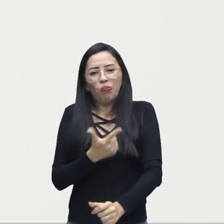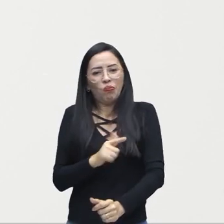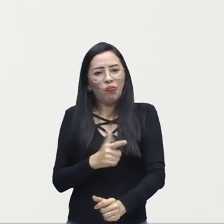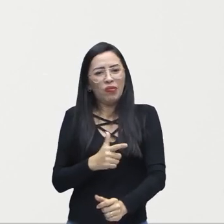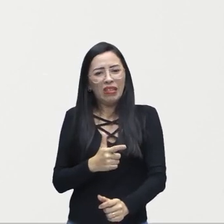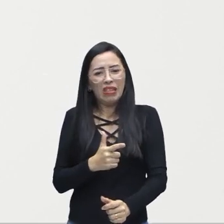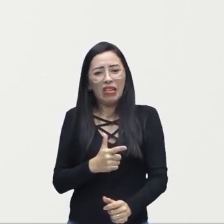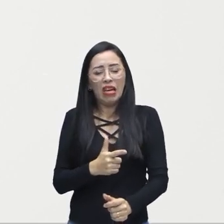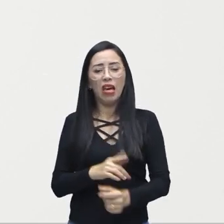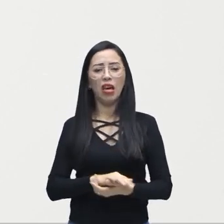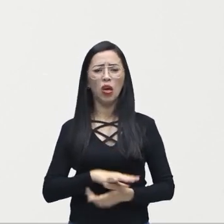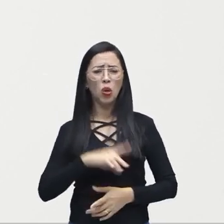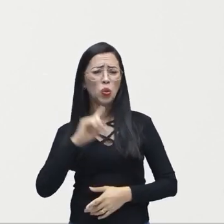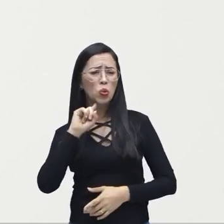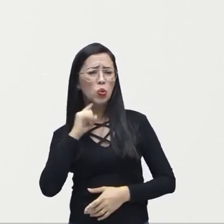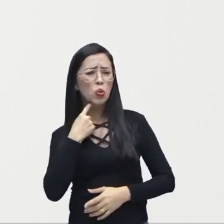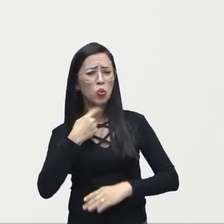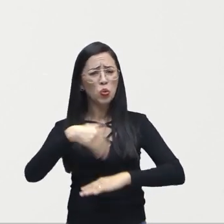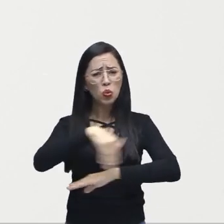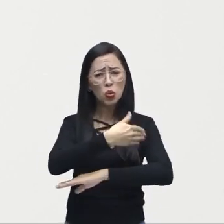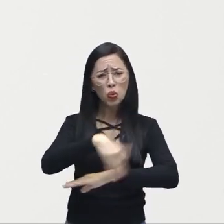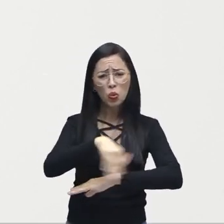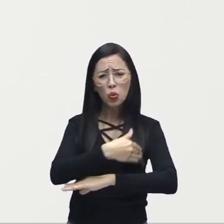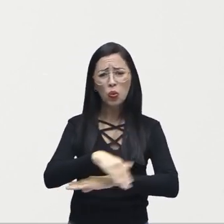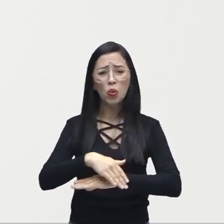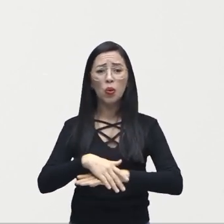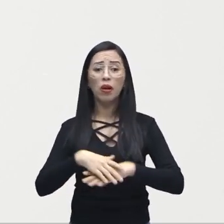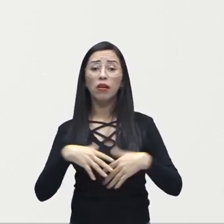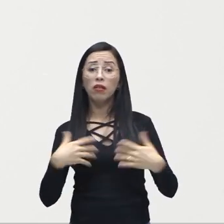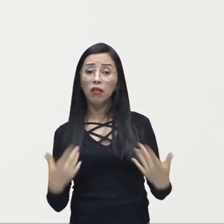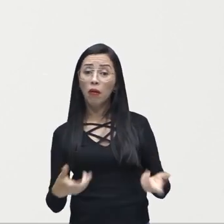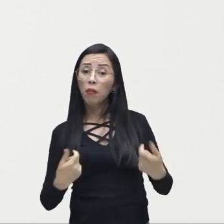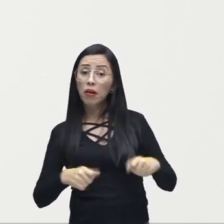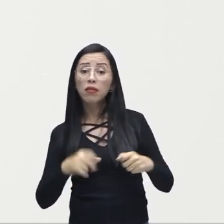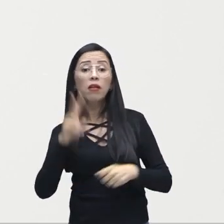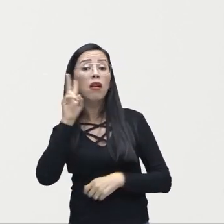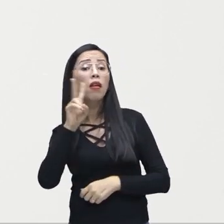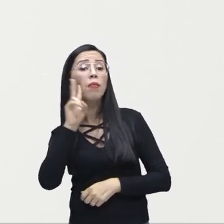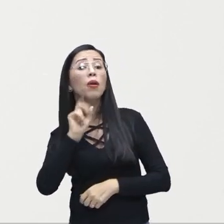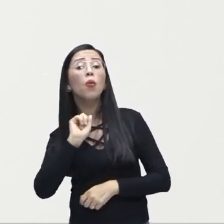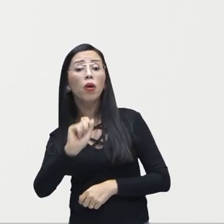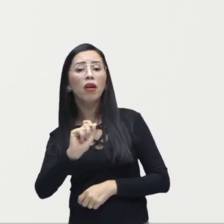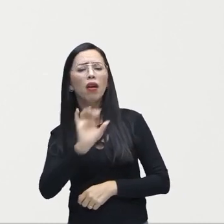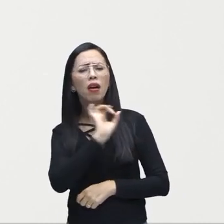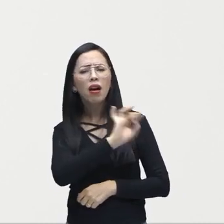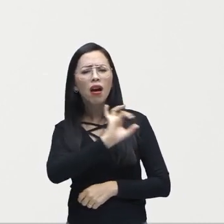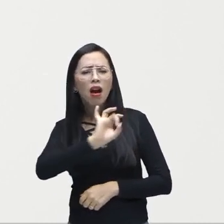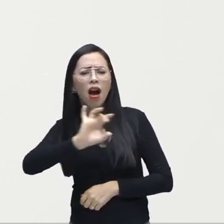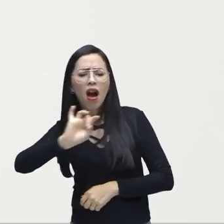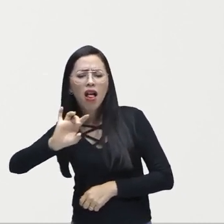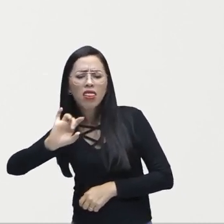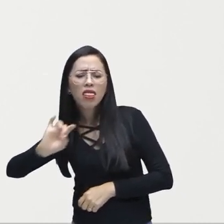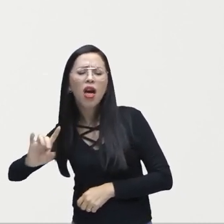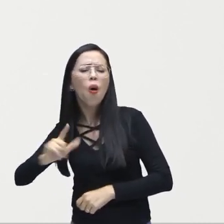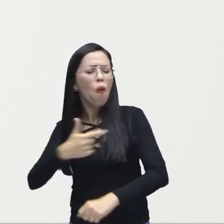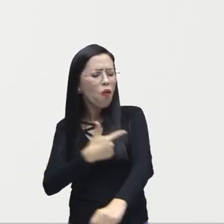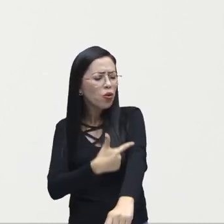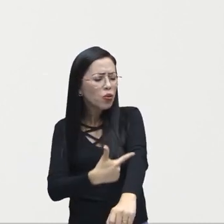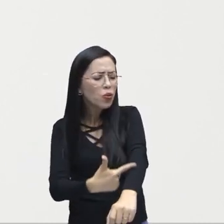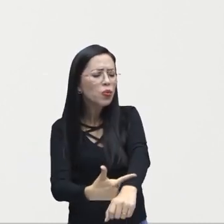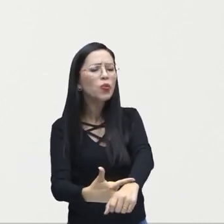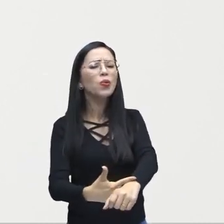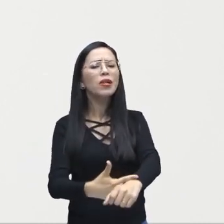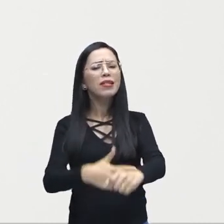Nesse sentido, vale lembrar que pequenos atos podem produzir grandes mudanças se realizadas por todos